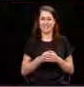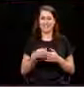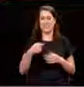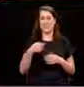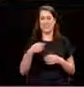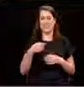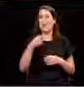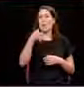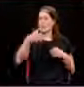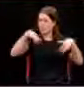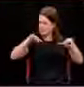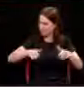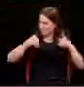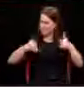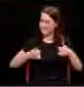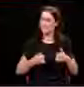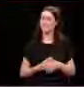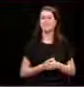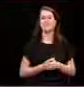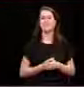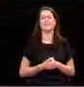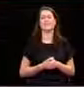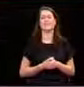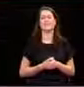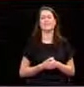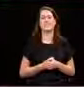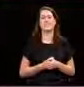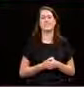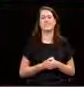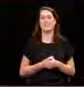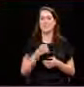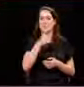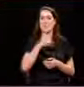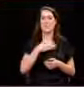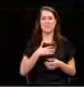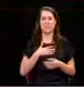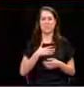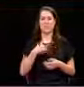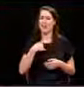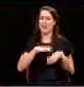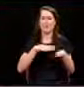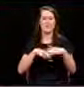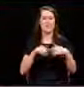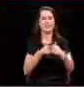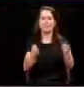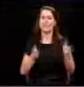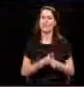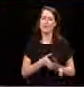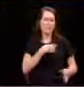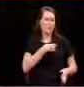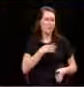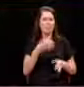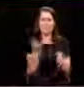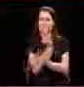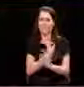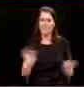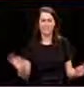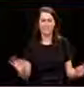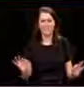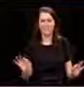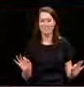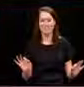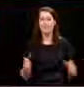E então, pronto, que se faça tudo pelo Benfica, porque o Benfica é um clube maravilhoso, um